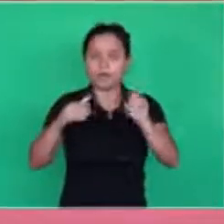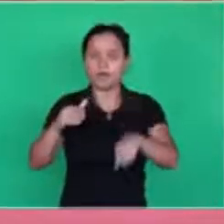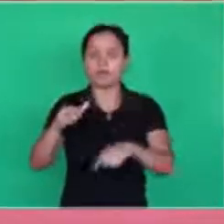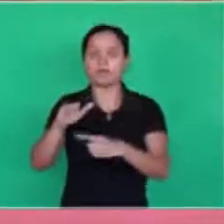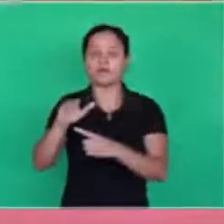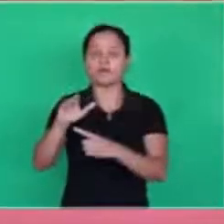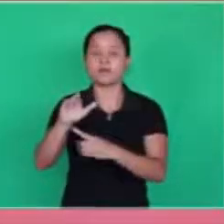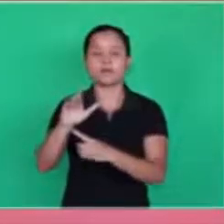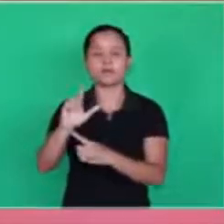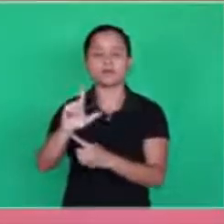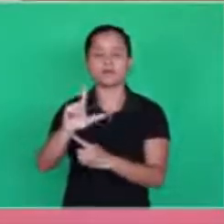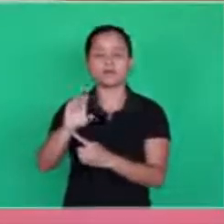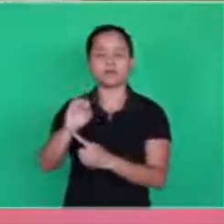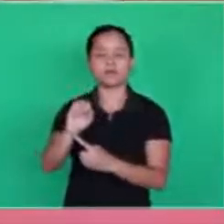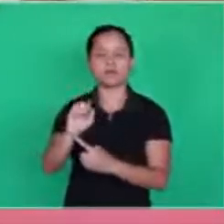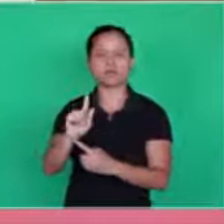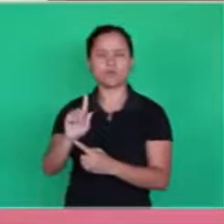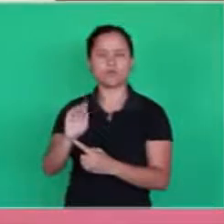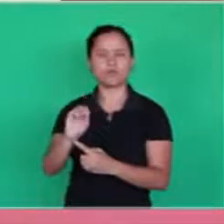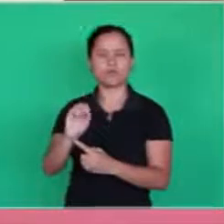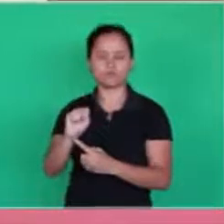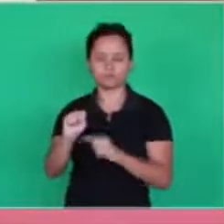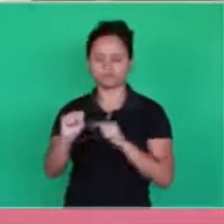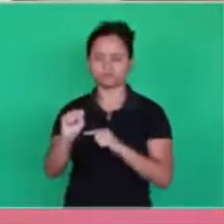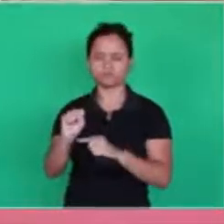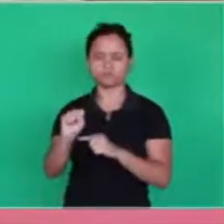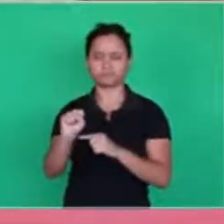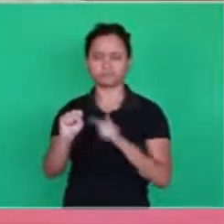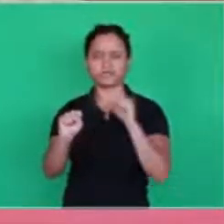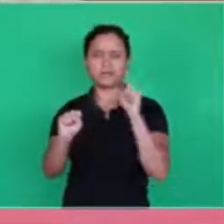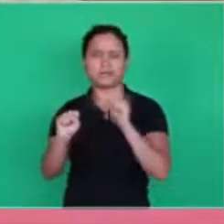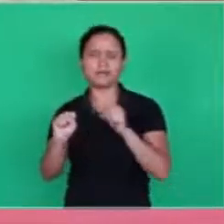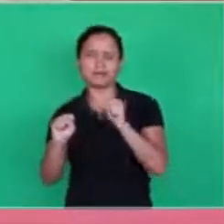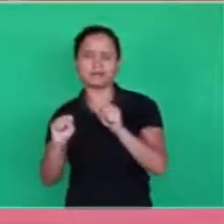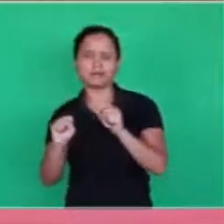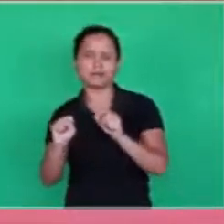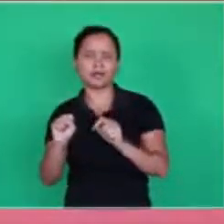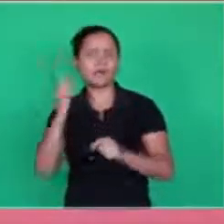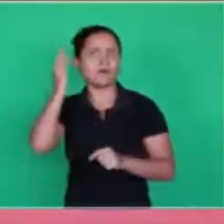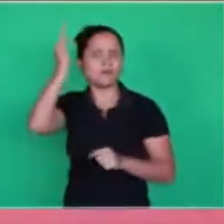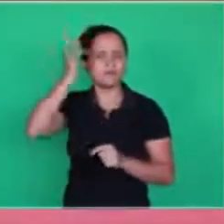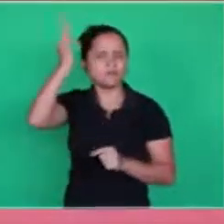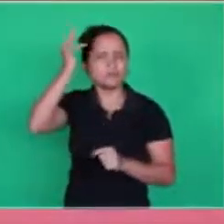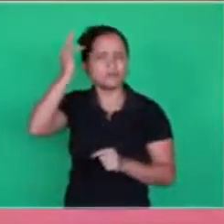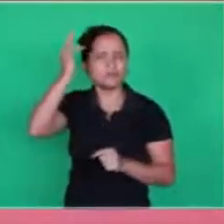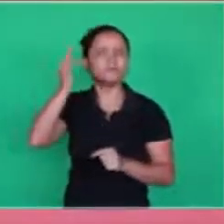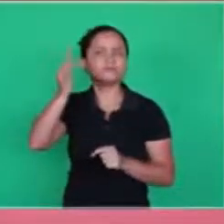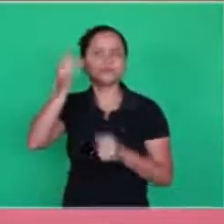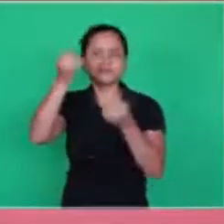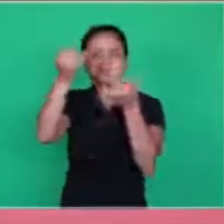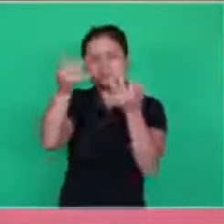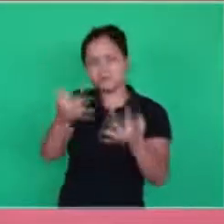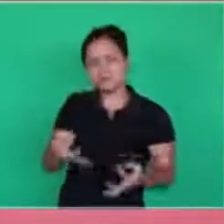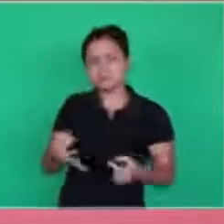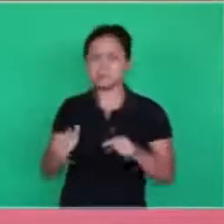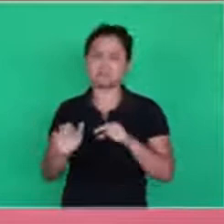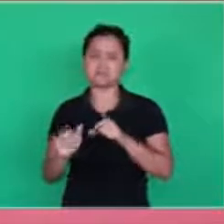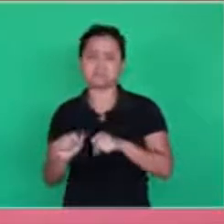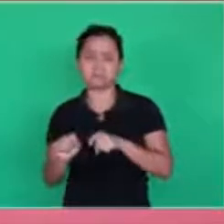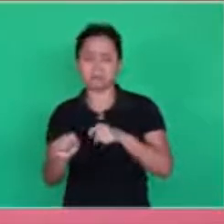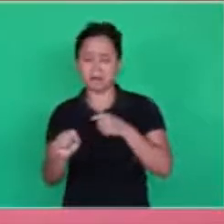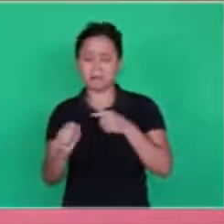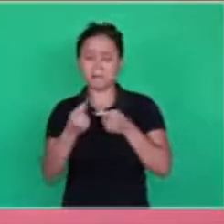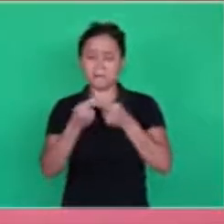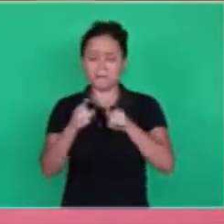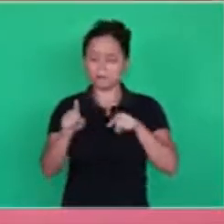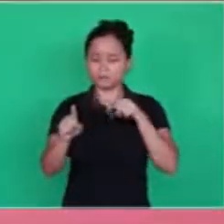dizer, Logos? Não, os filósofos falavam em Logos. Só que o Logos do filósofo não é o Logos